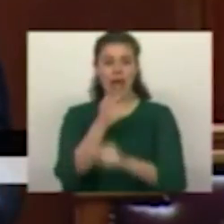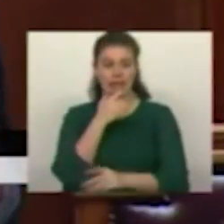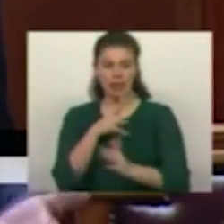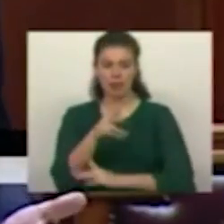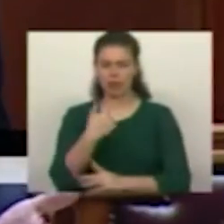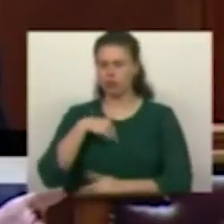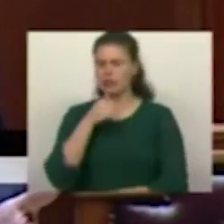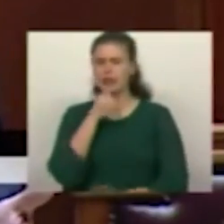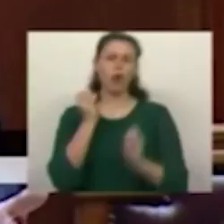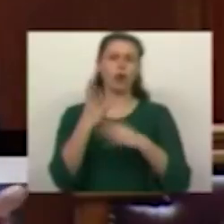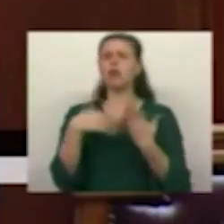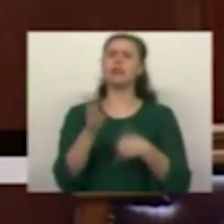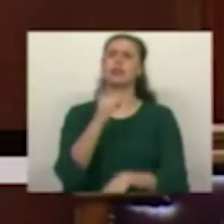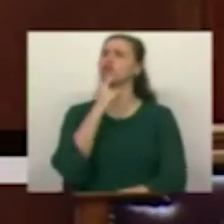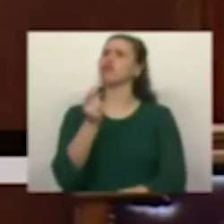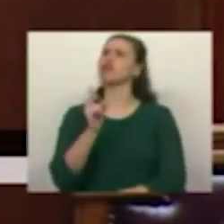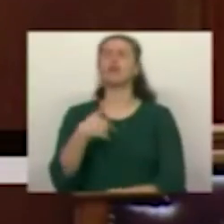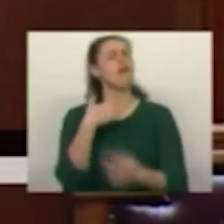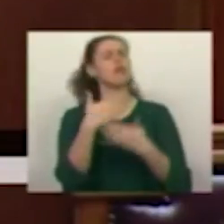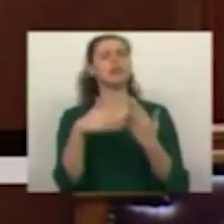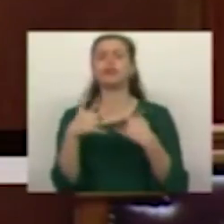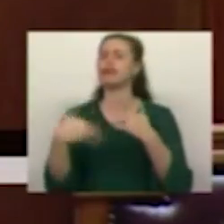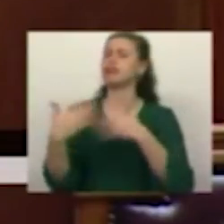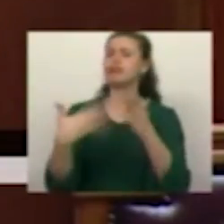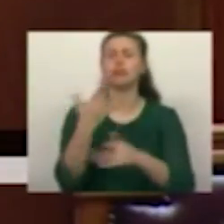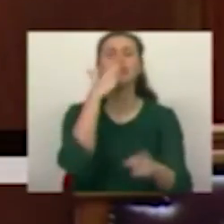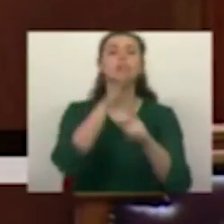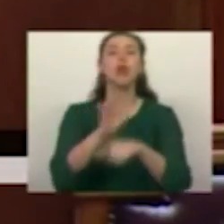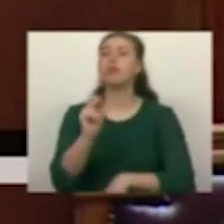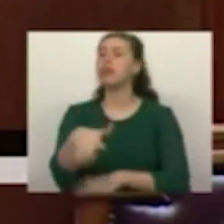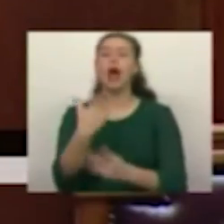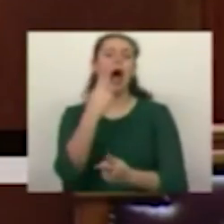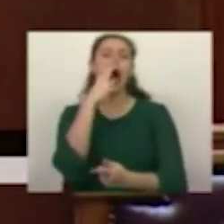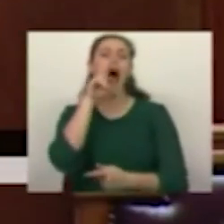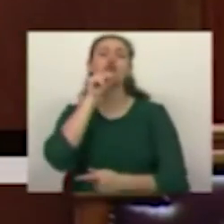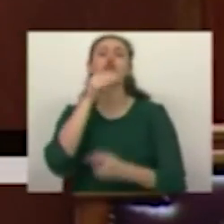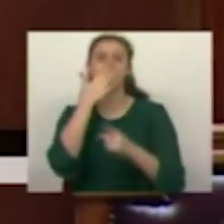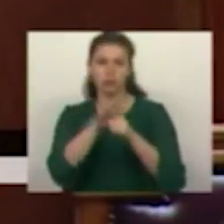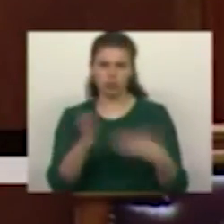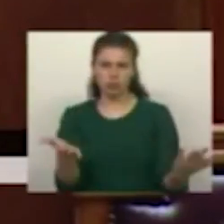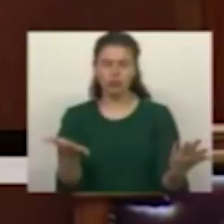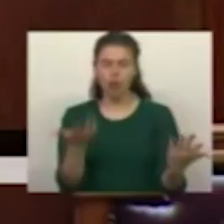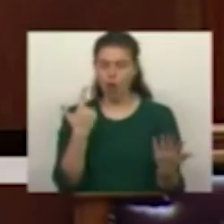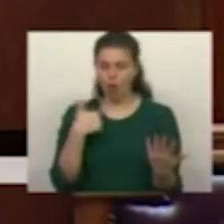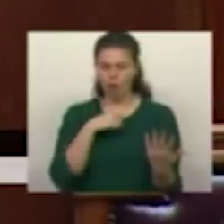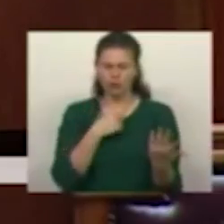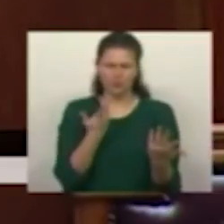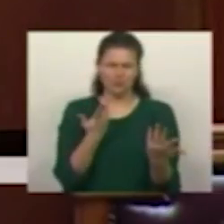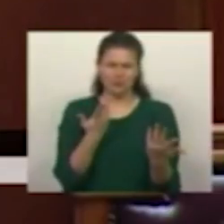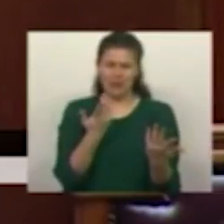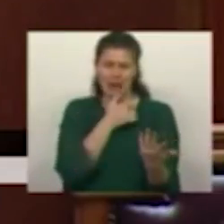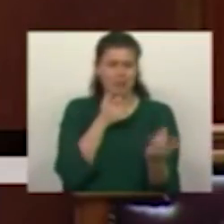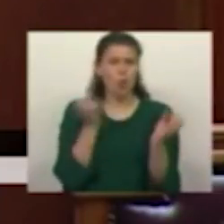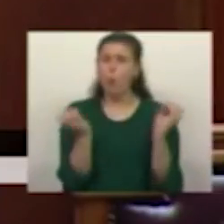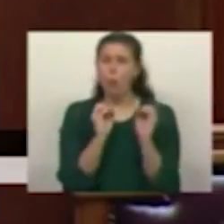amanhã nós decidirmos não fazer no Montijo e avançarmos, por exemplo, para Alcochete, nós não temos a